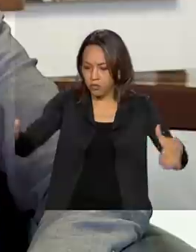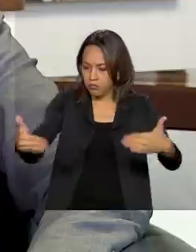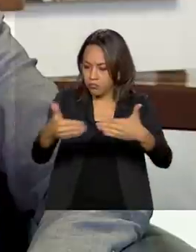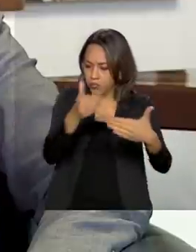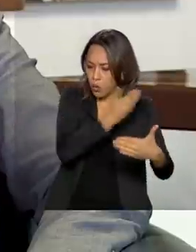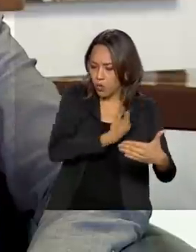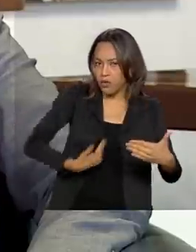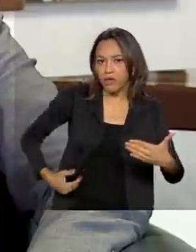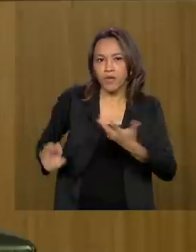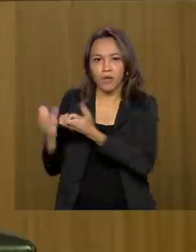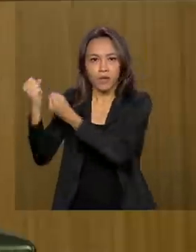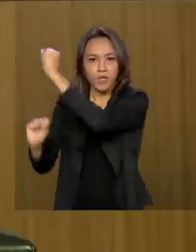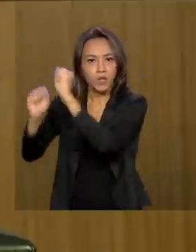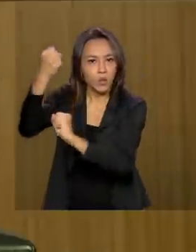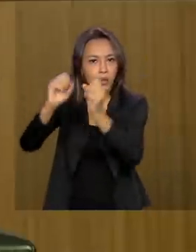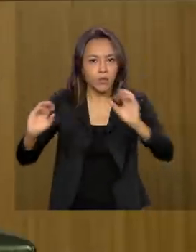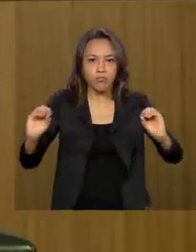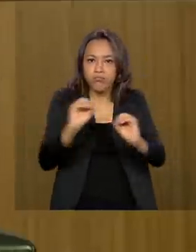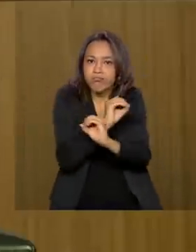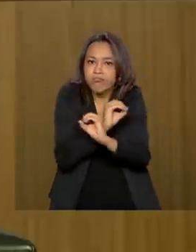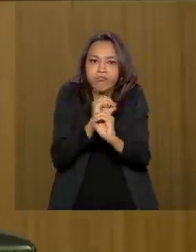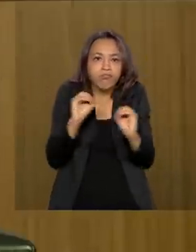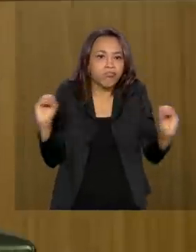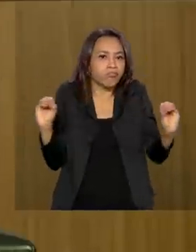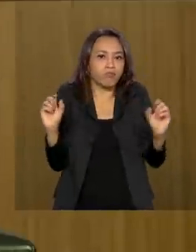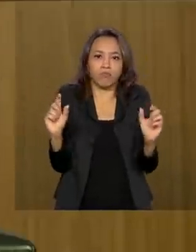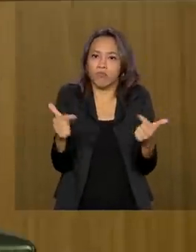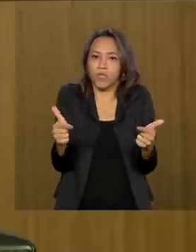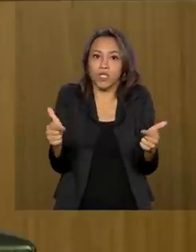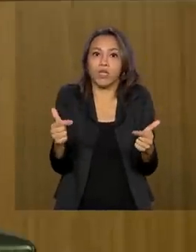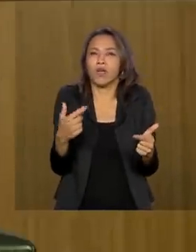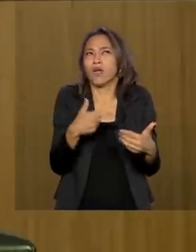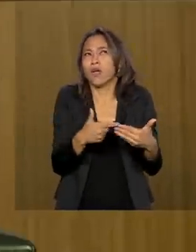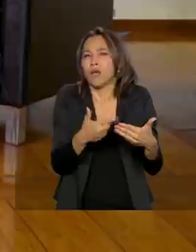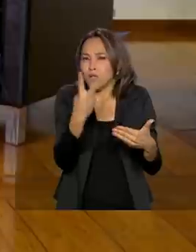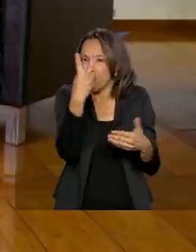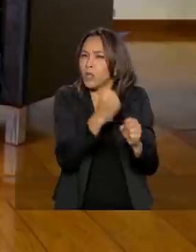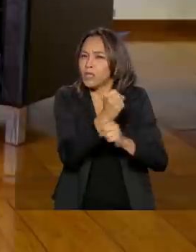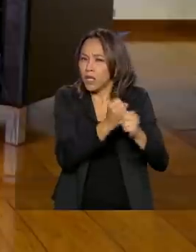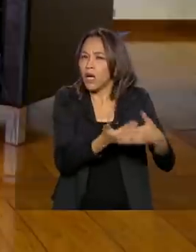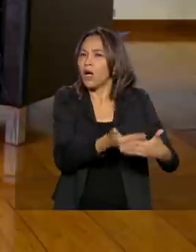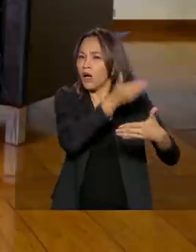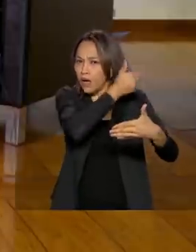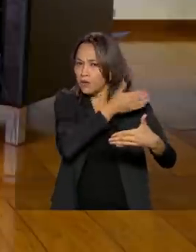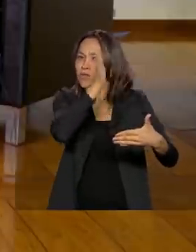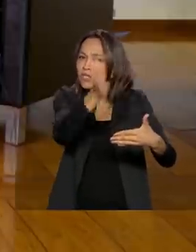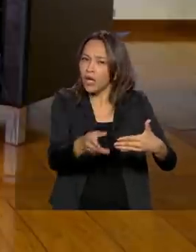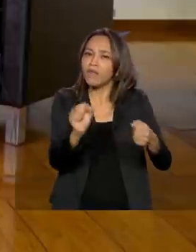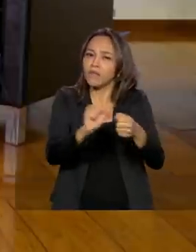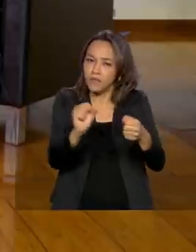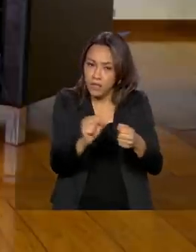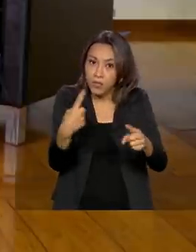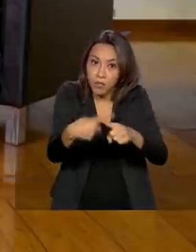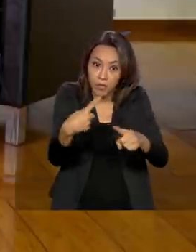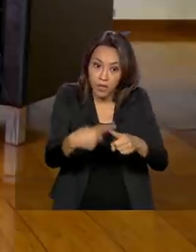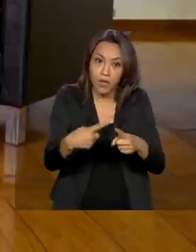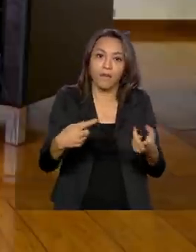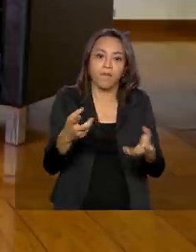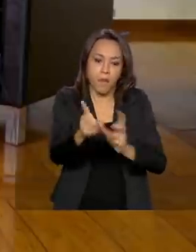Nós fizemos diversos acordos ao longo dos últimos 2 anos, acordos muito importantes, alguns via decreto, porque o mercado assim